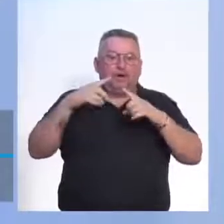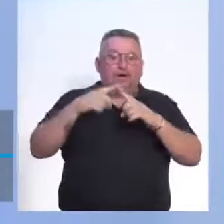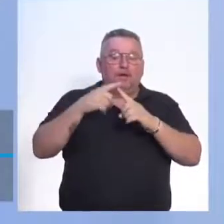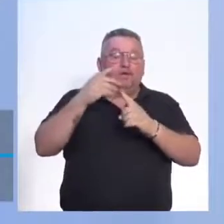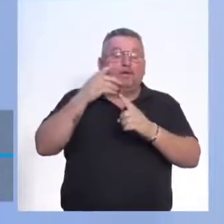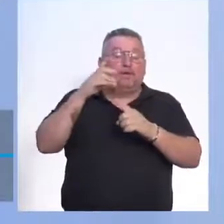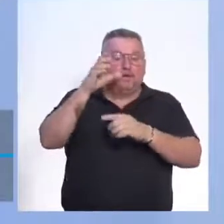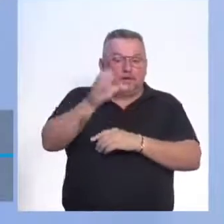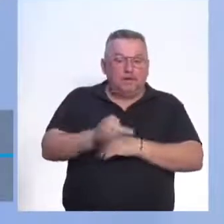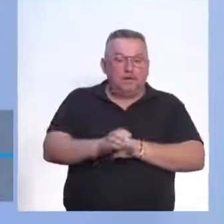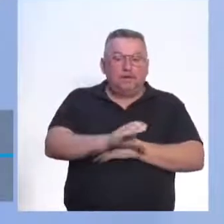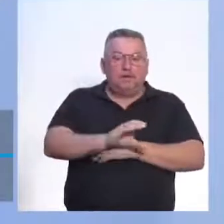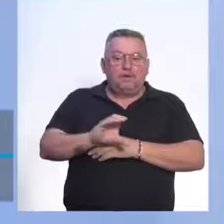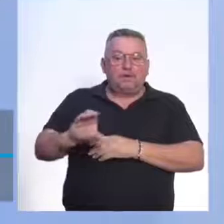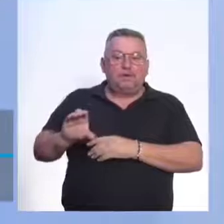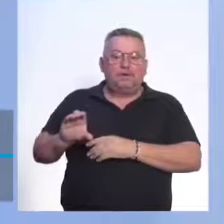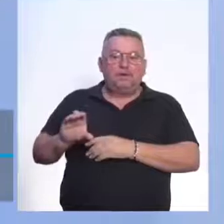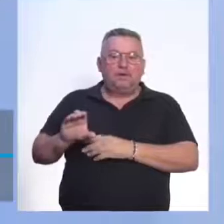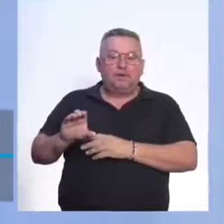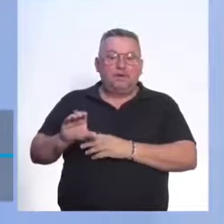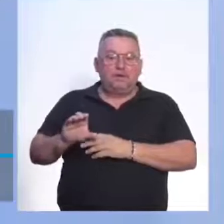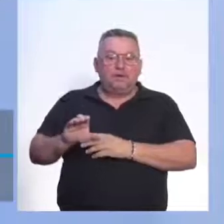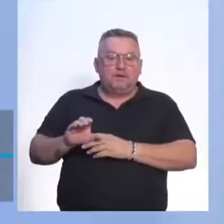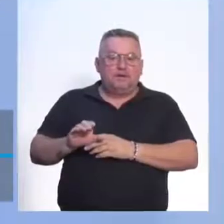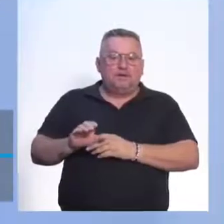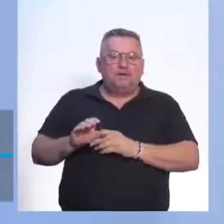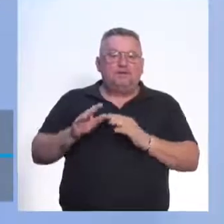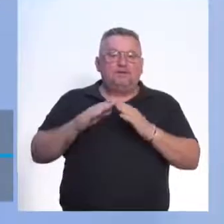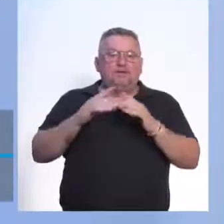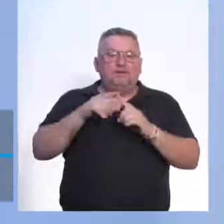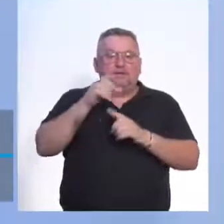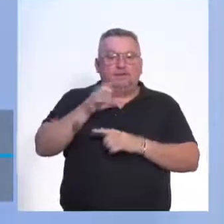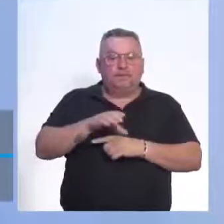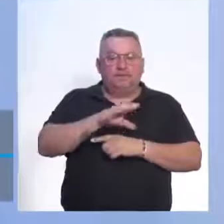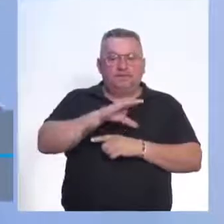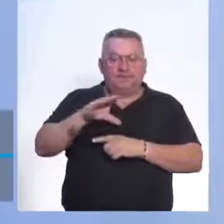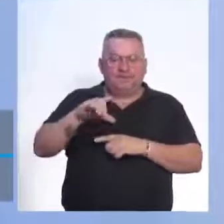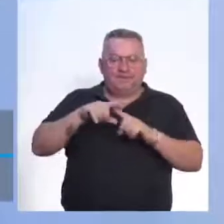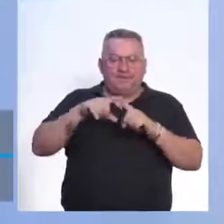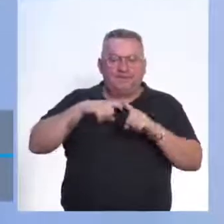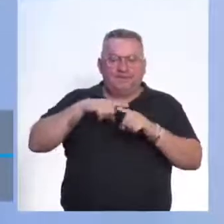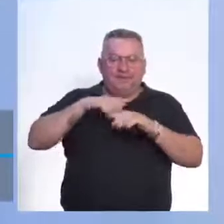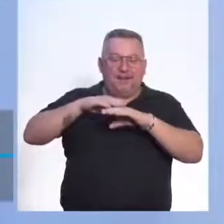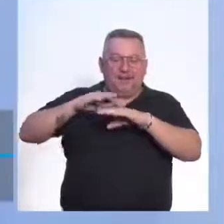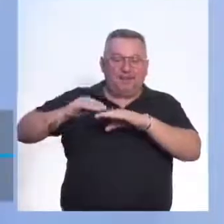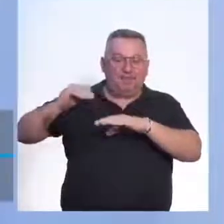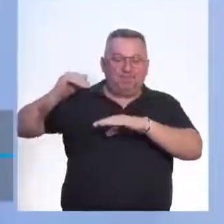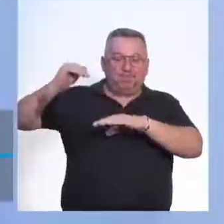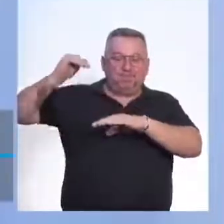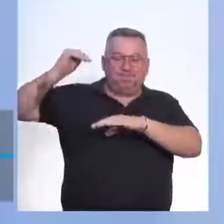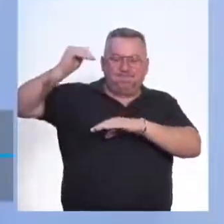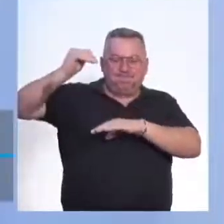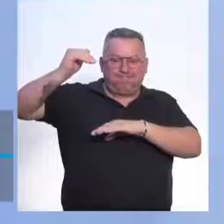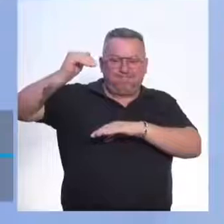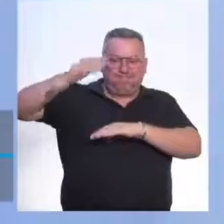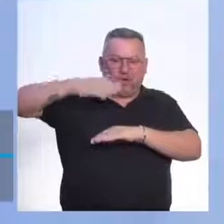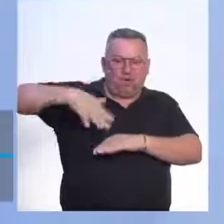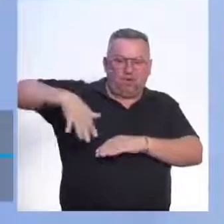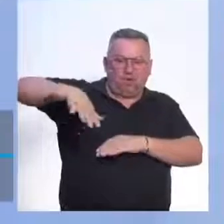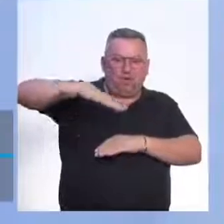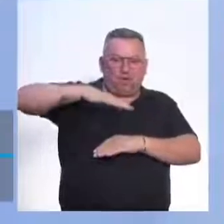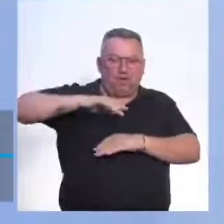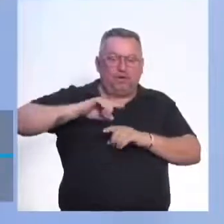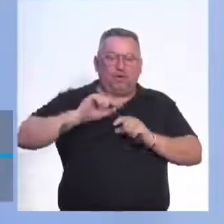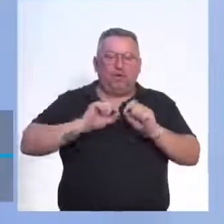Católica. Ah, tô entendendo. A Igreja Católica, ela era a grande suzerana dos suzeranos, né? Nós já falamos sobre isso em outras aulas.